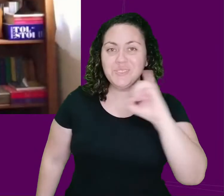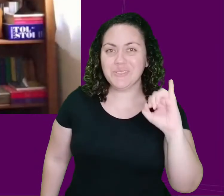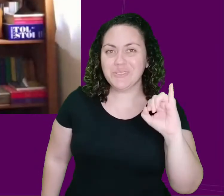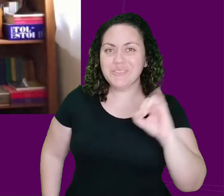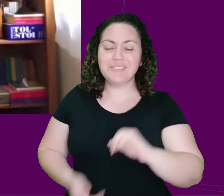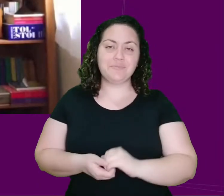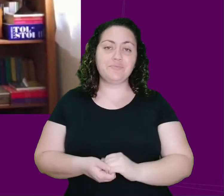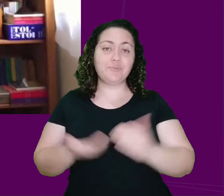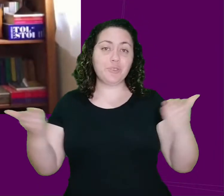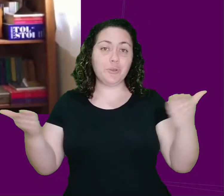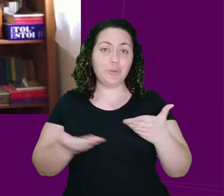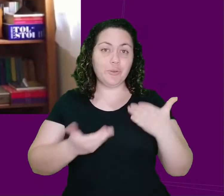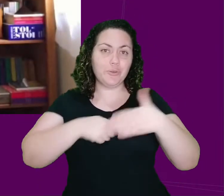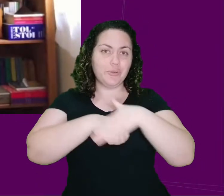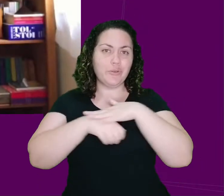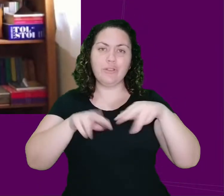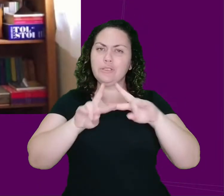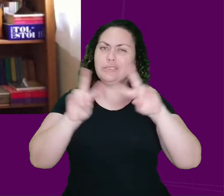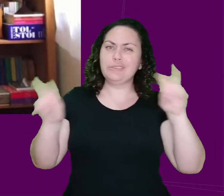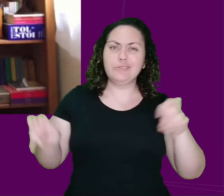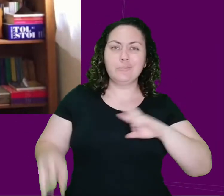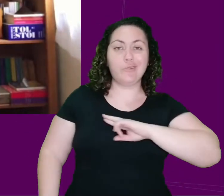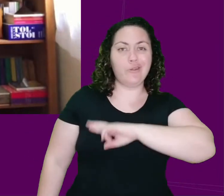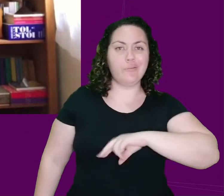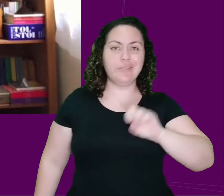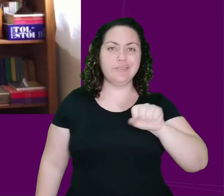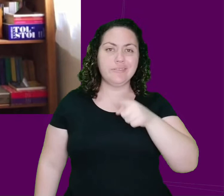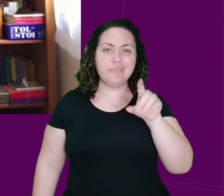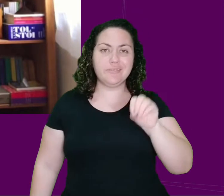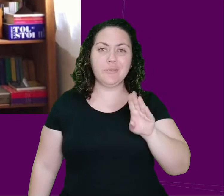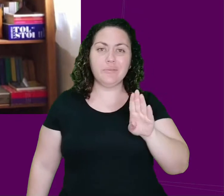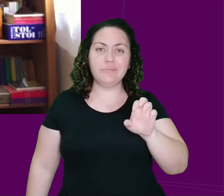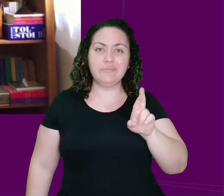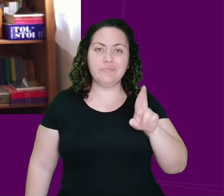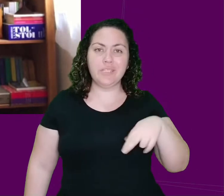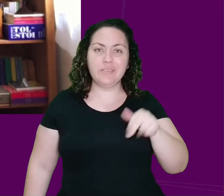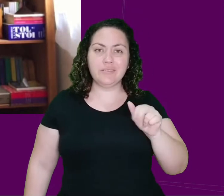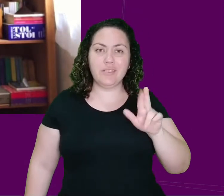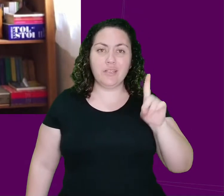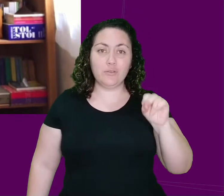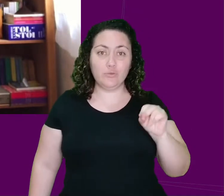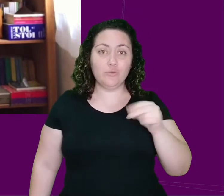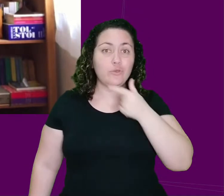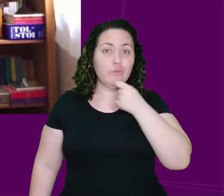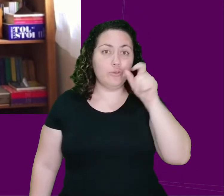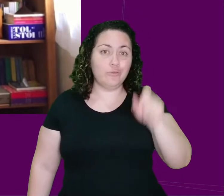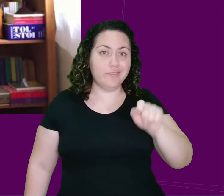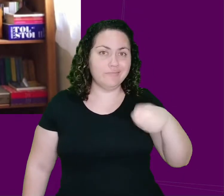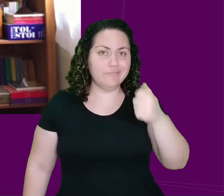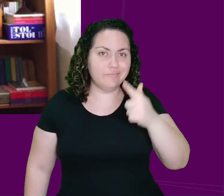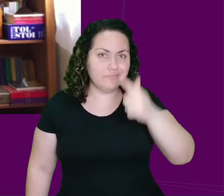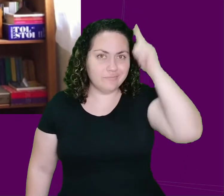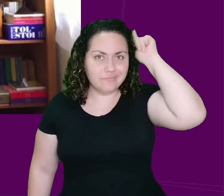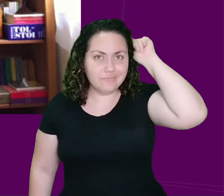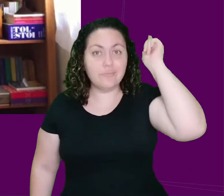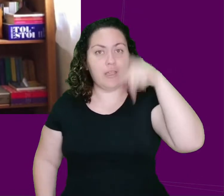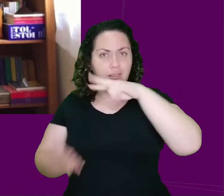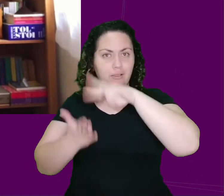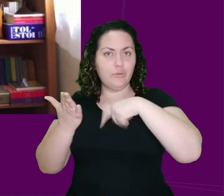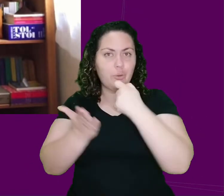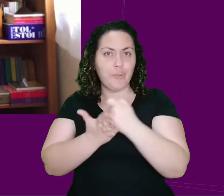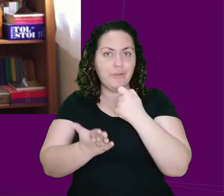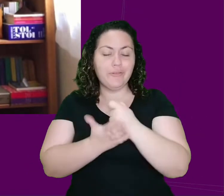Olá, pessoal! Hoje vamos conversar sobre o romance São Bernardo, de Graciliano Ramos, que é leitura obrigatória